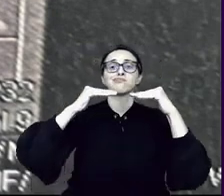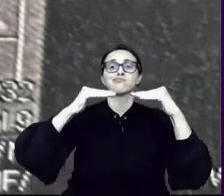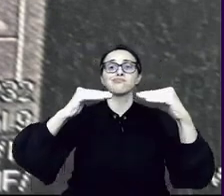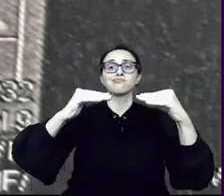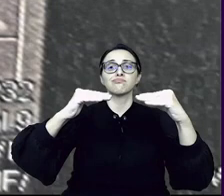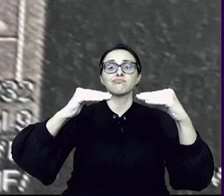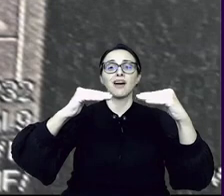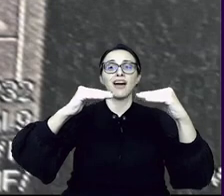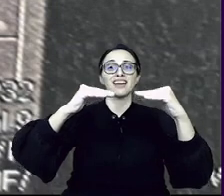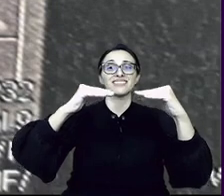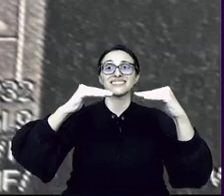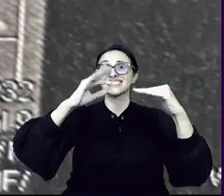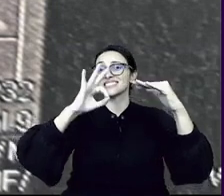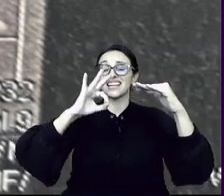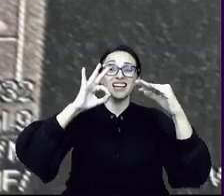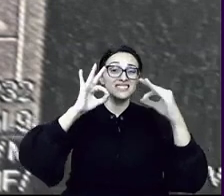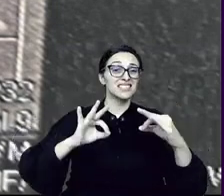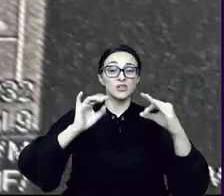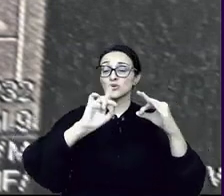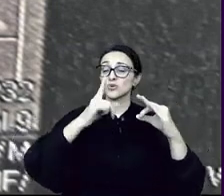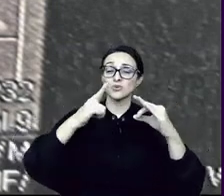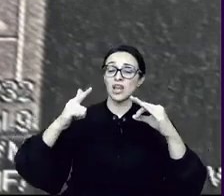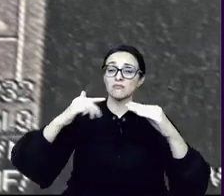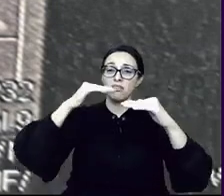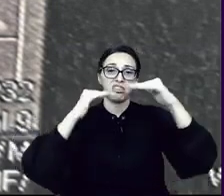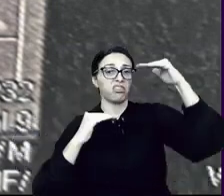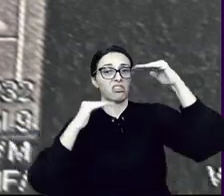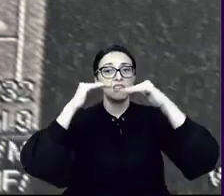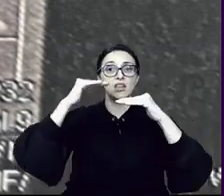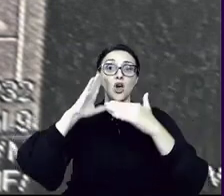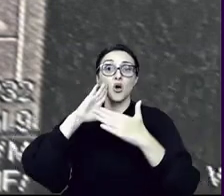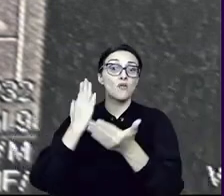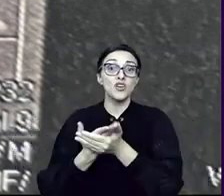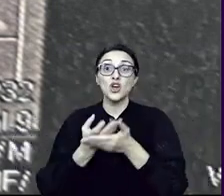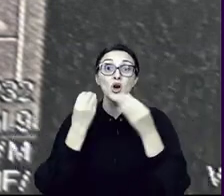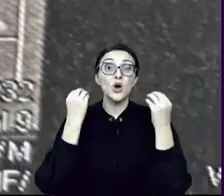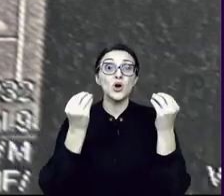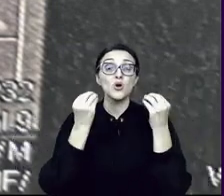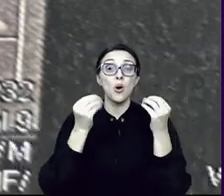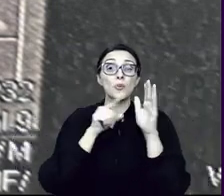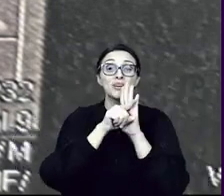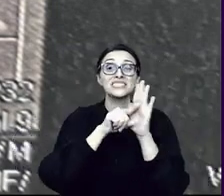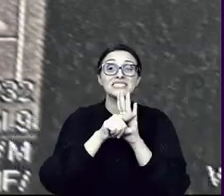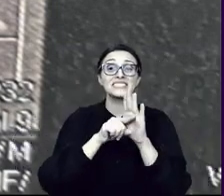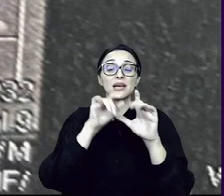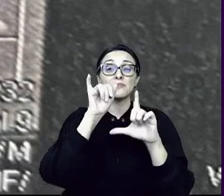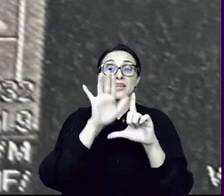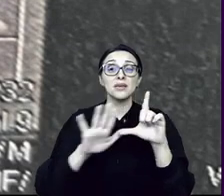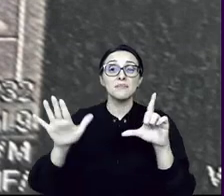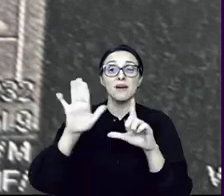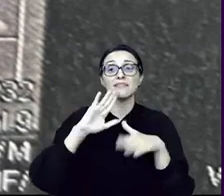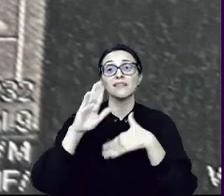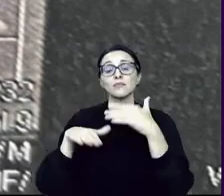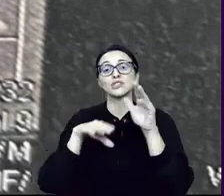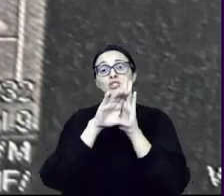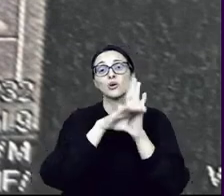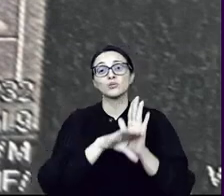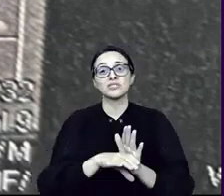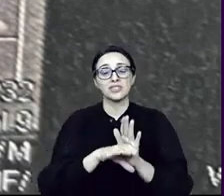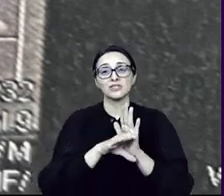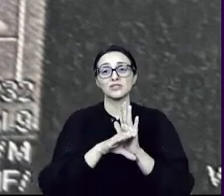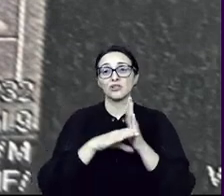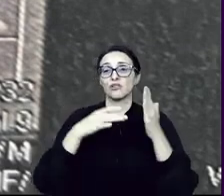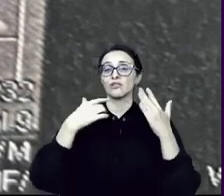eixo nenhum. Como eu posso confiar num exame de imagem e basear um conceito